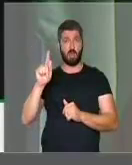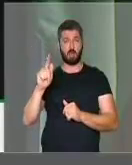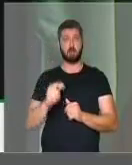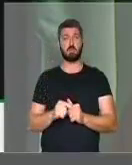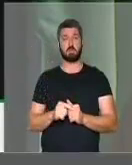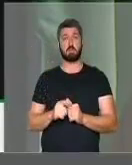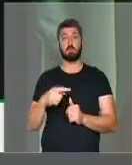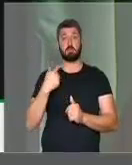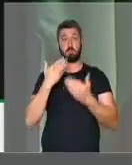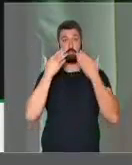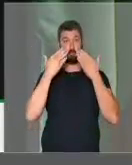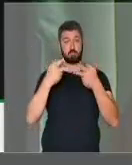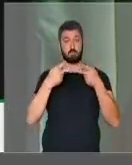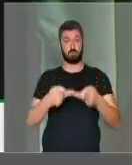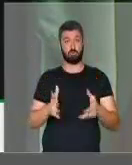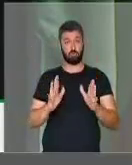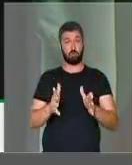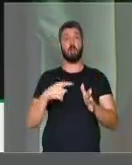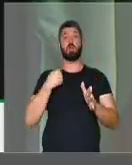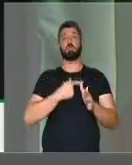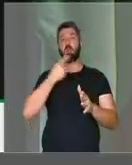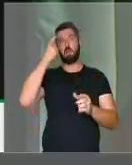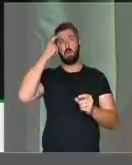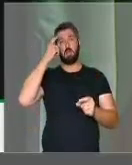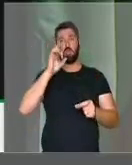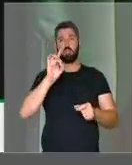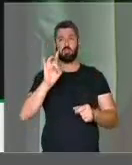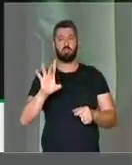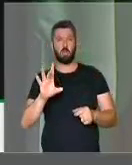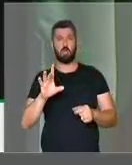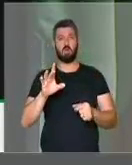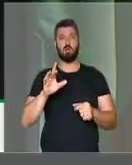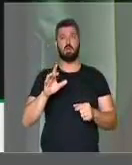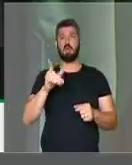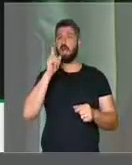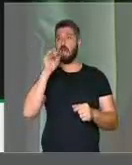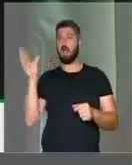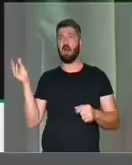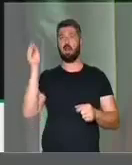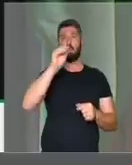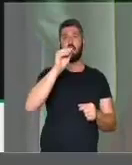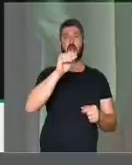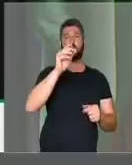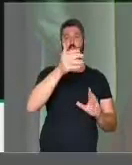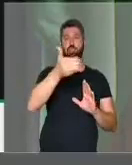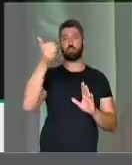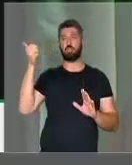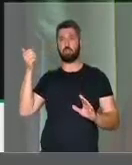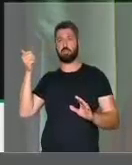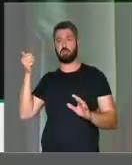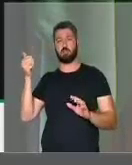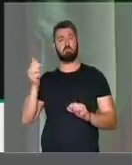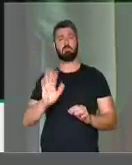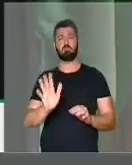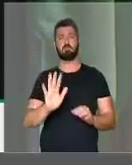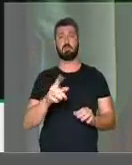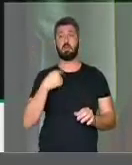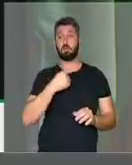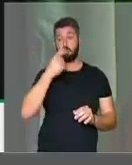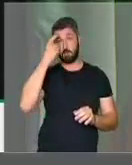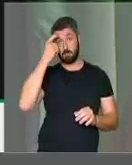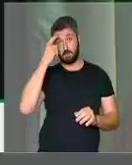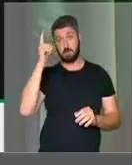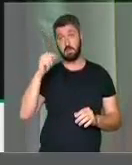Então, quando a gente apresentou esse projeto, a gente não pensou apenas em trazer água ou levar água de um rio para o outro. A